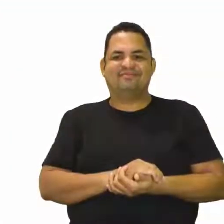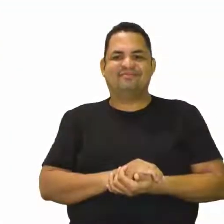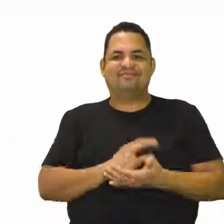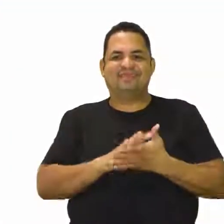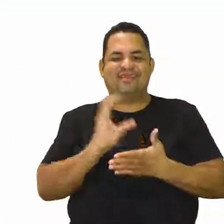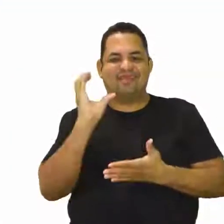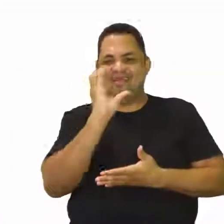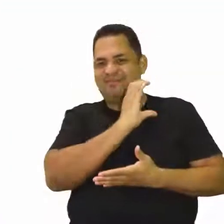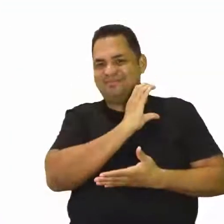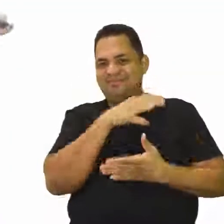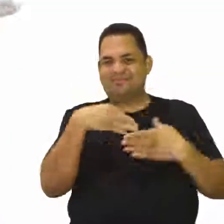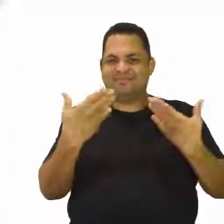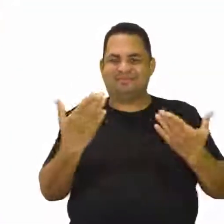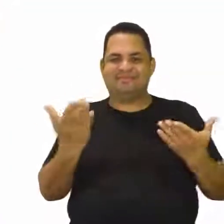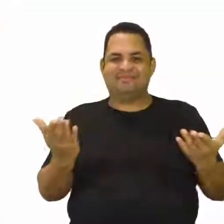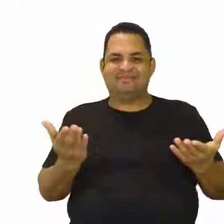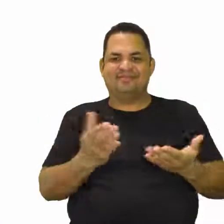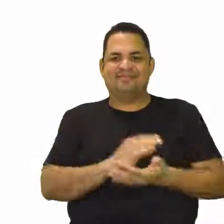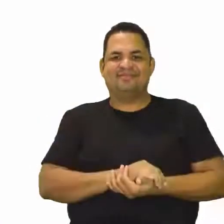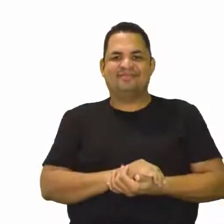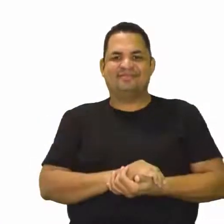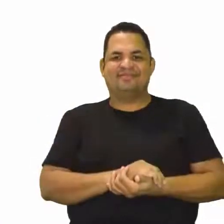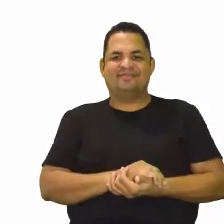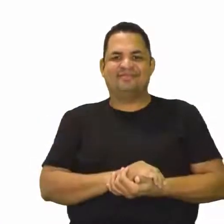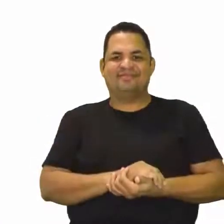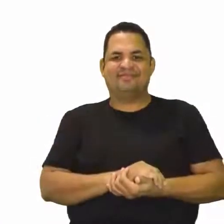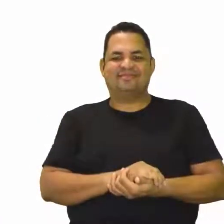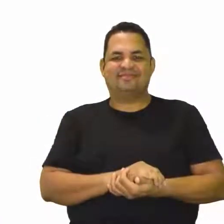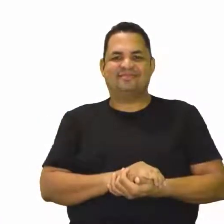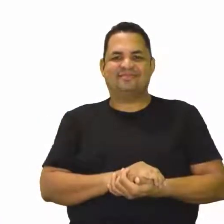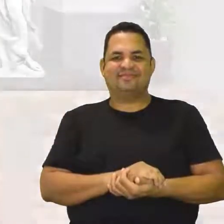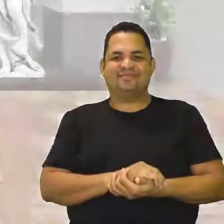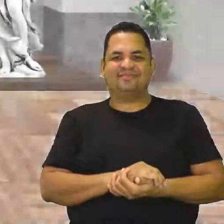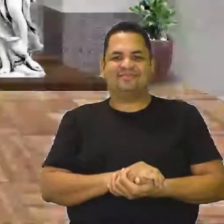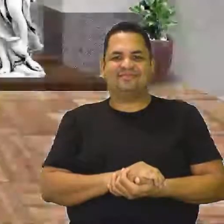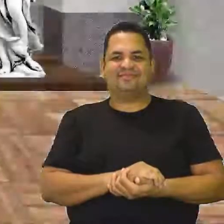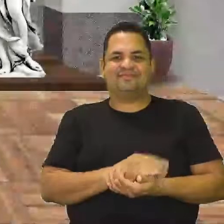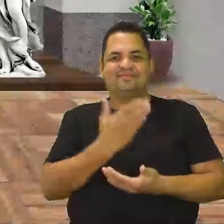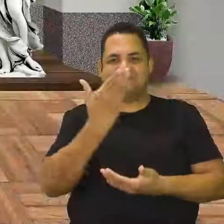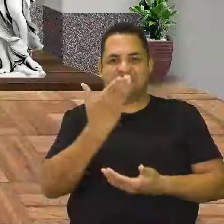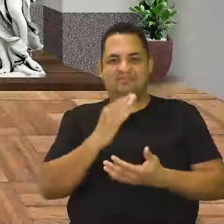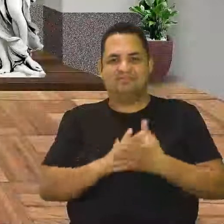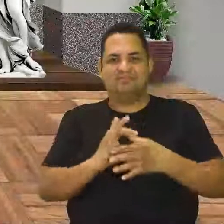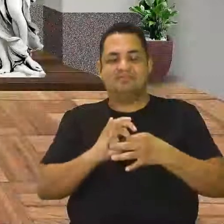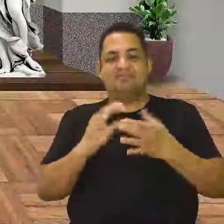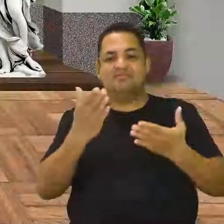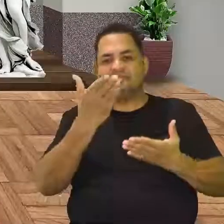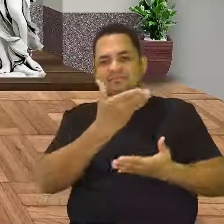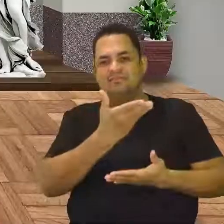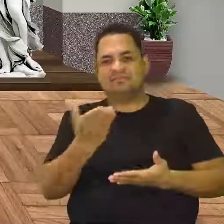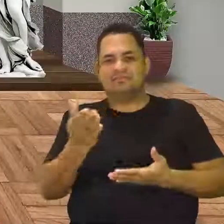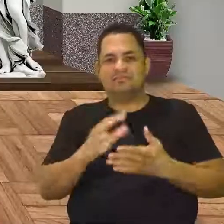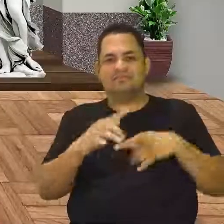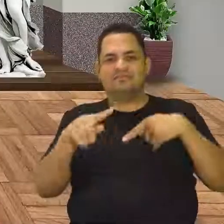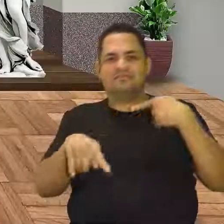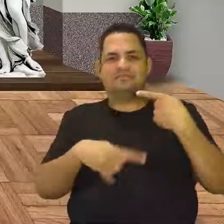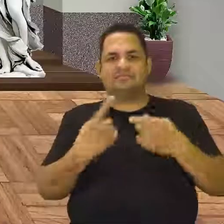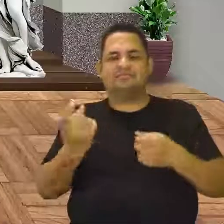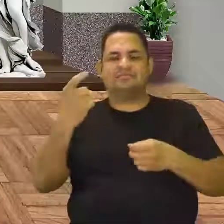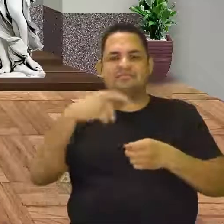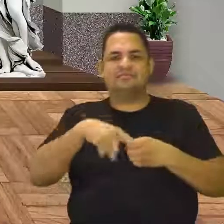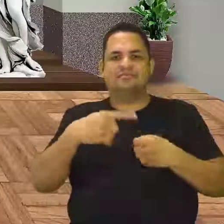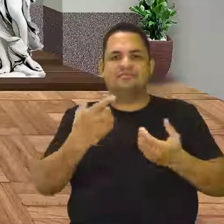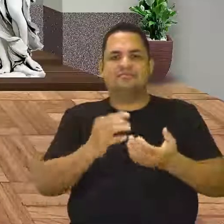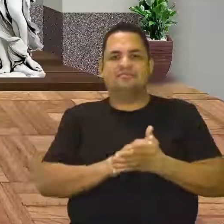muito rápido. E aí, claro que eu vou deixar vocês, daqui a pouco eu estou